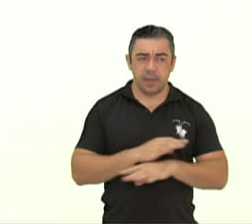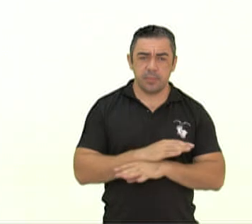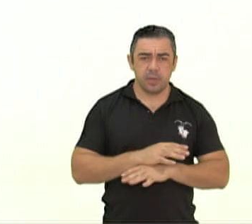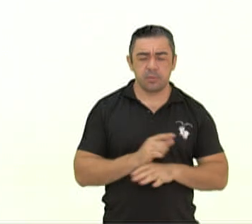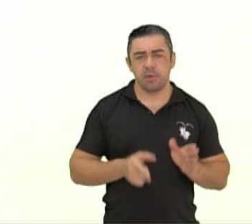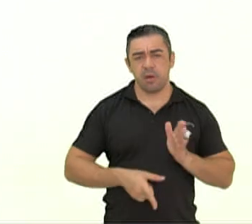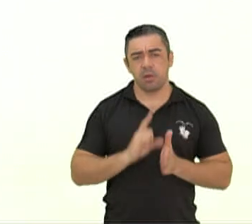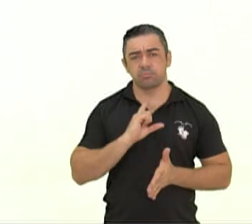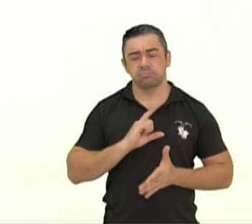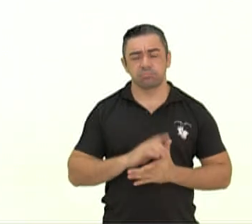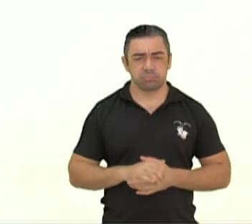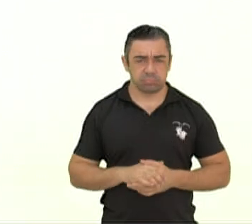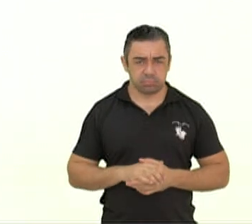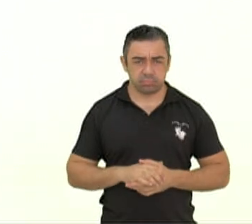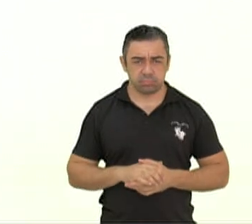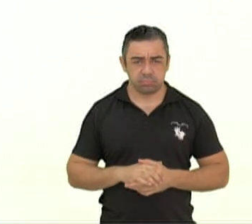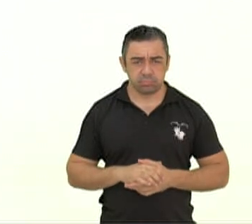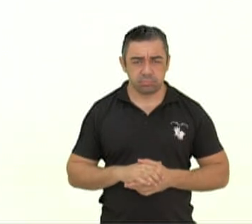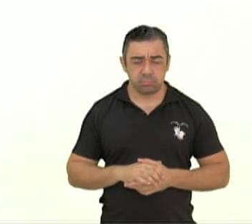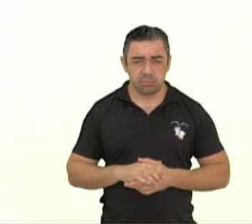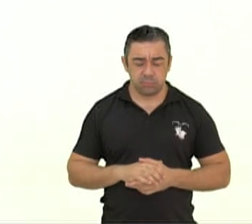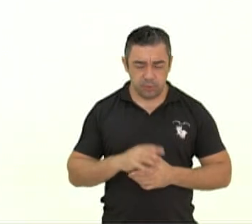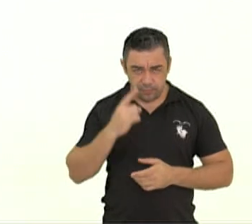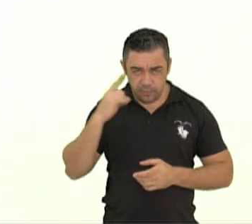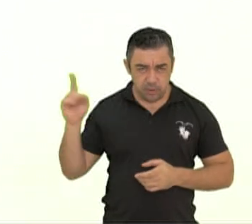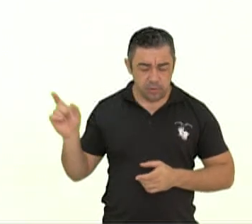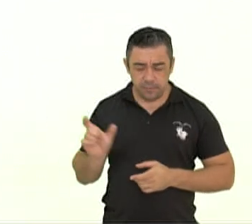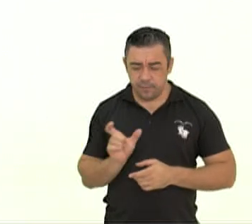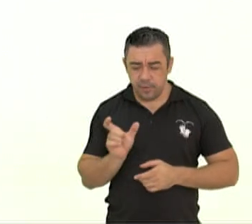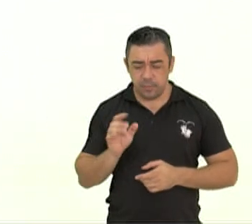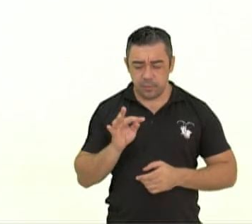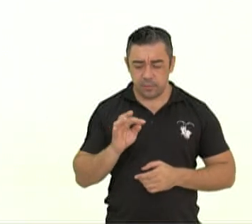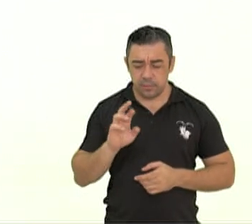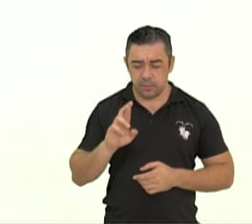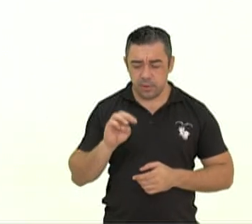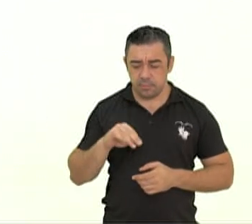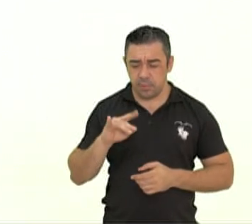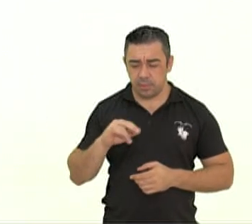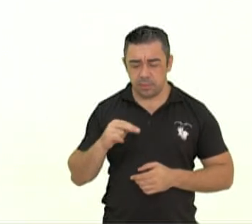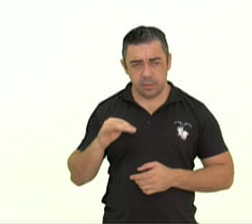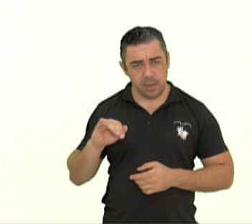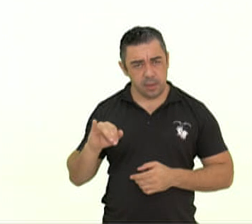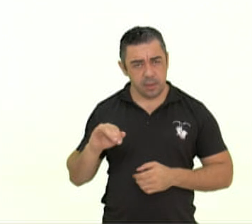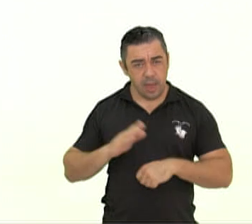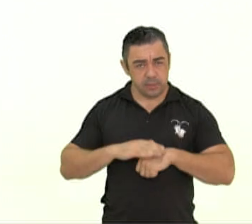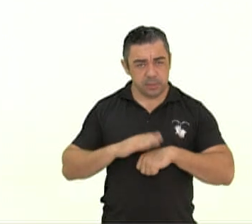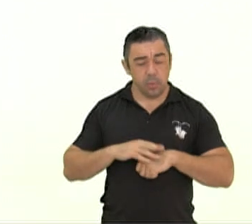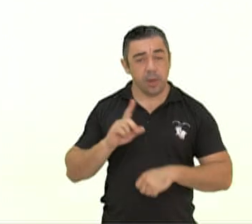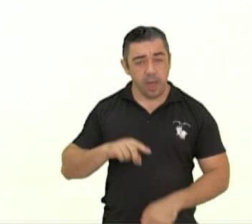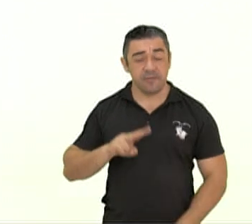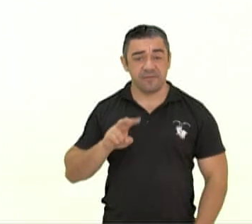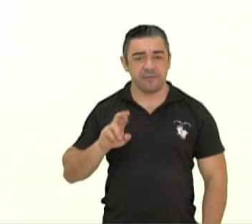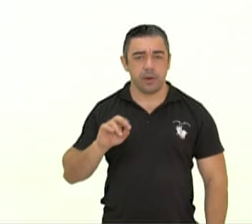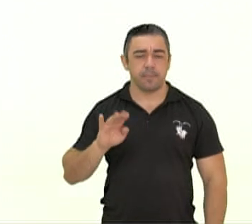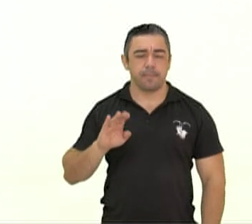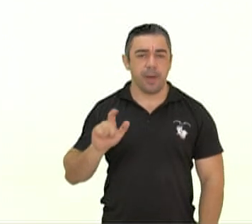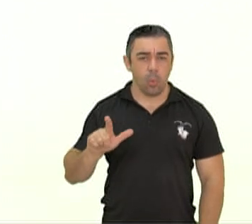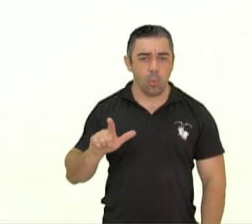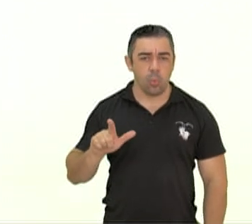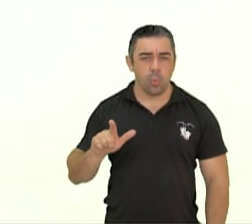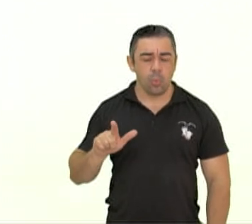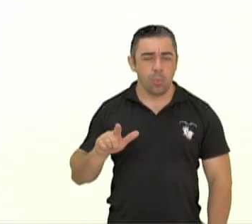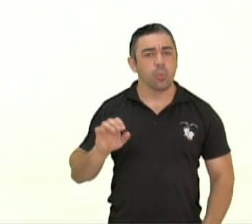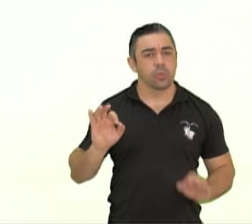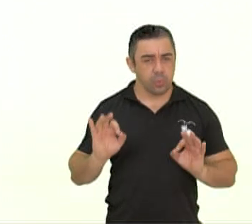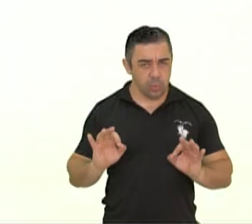mais cedo. Veja, o verbo terminar é ação, portanto, verbal. Para que seja